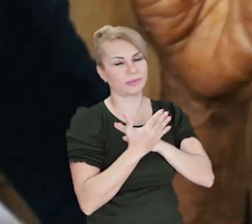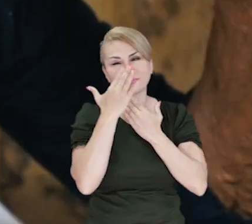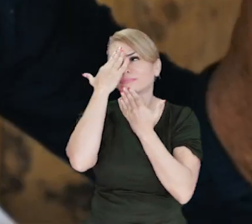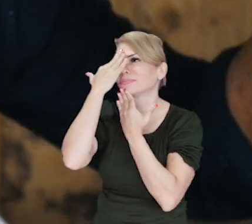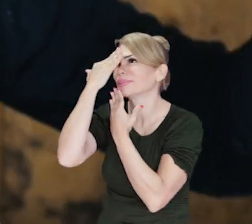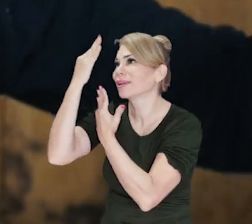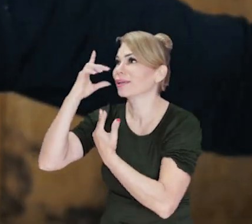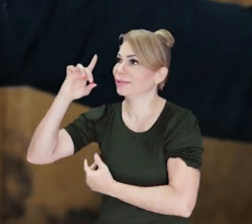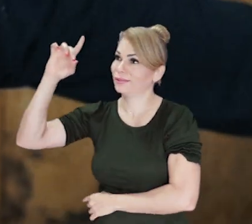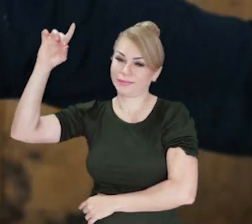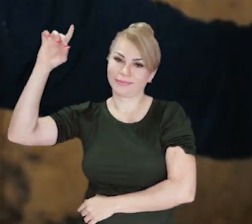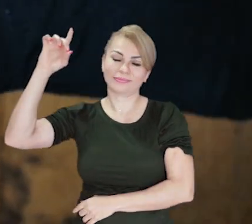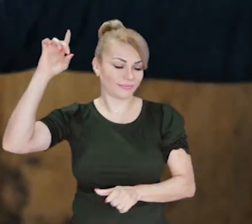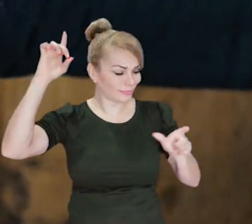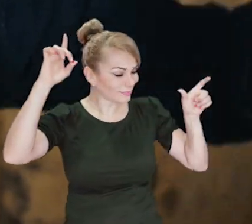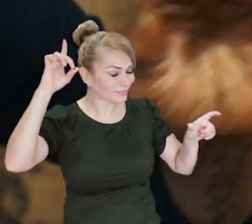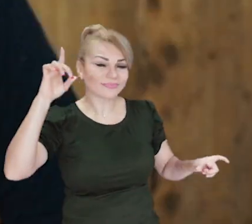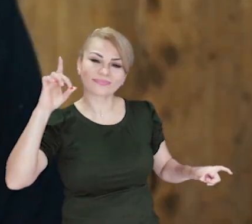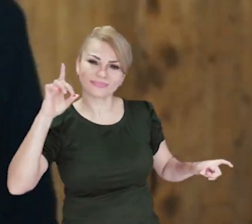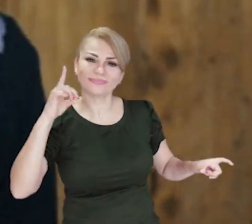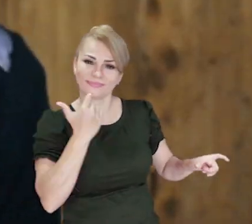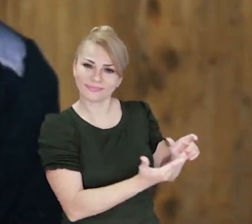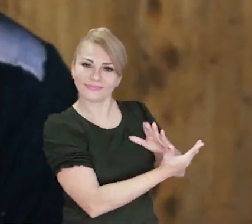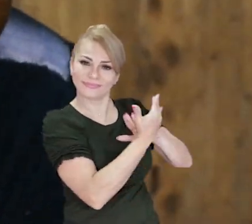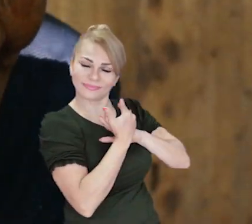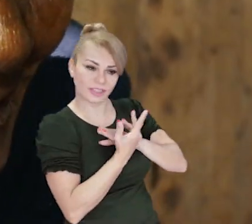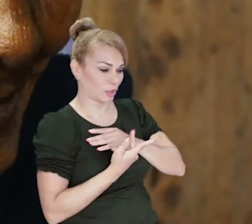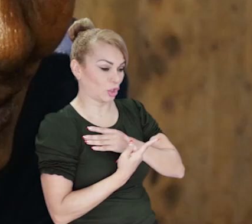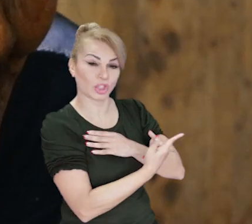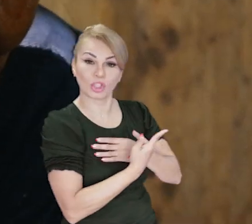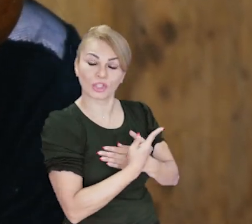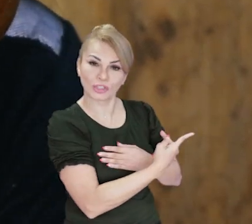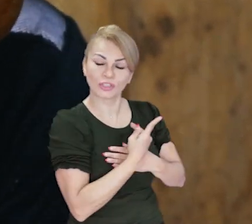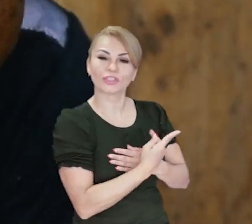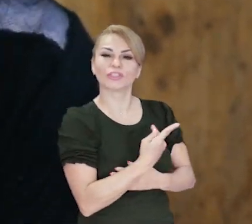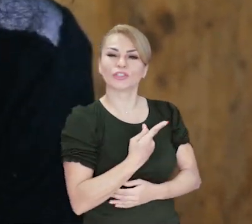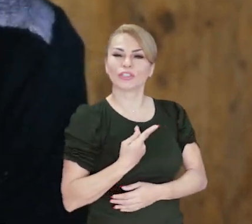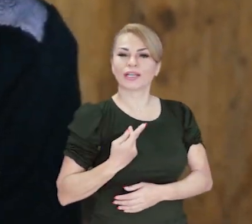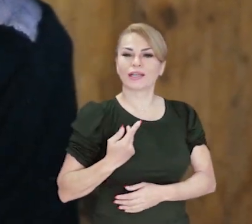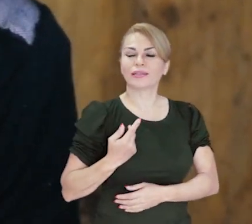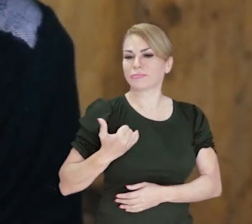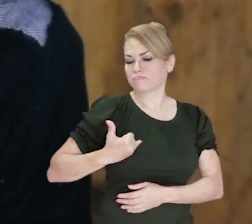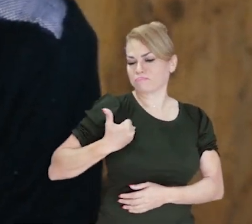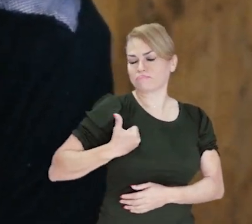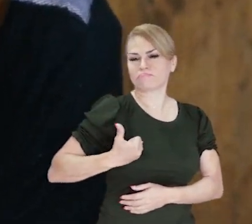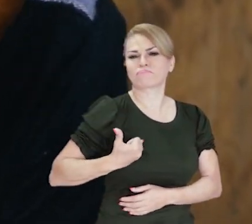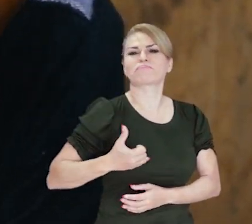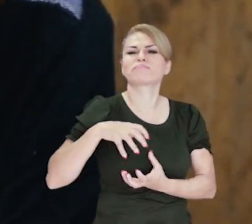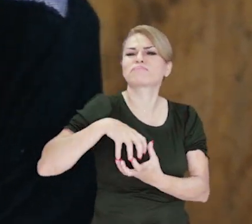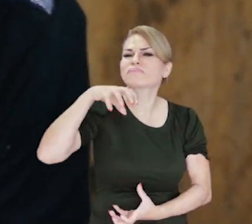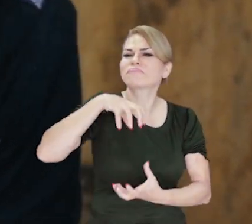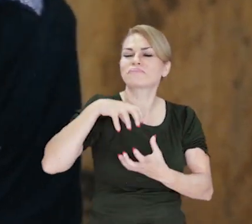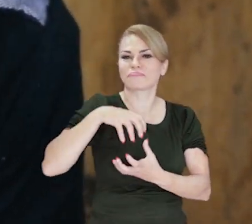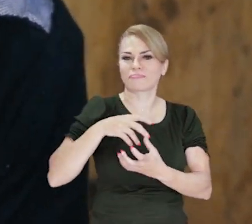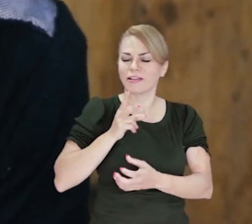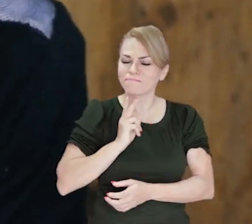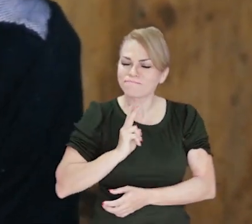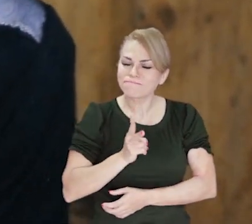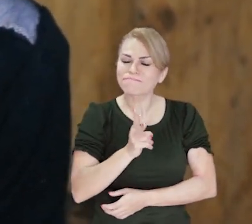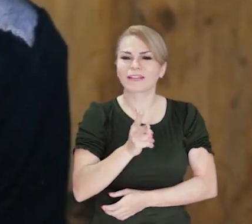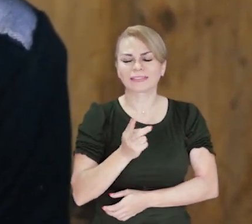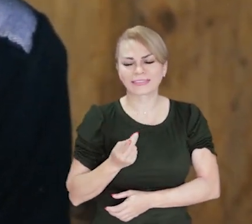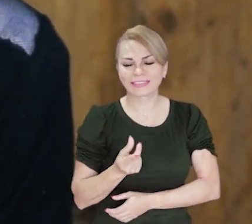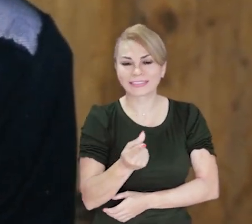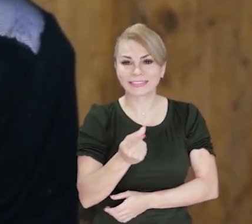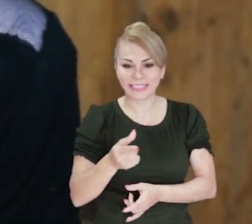quando eu preciso sair para descer, ele me pega pela mão. E eu agradeço muito a Deus por isso. Deus